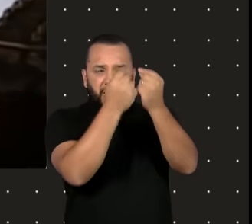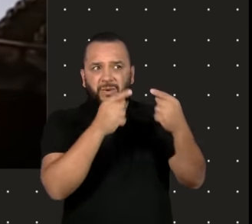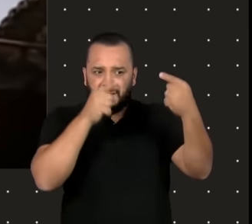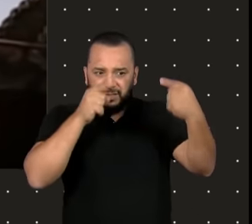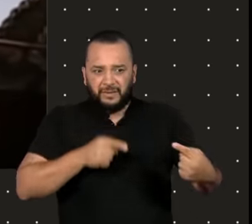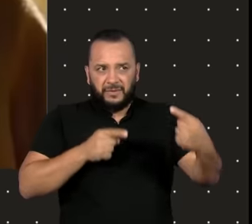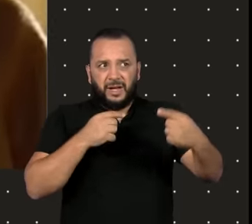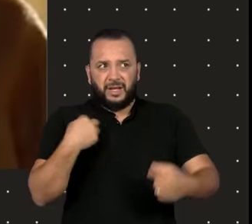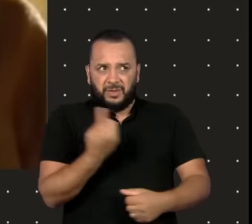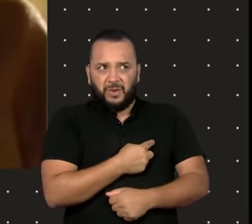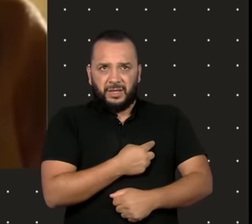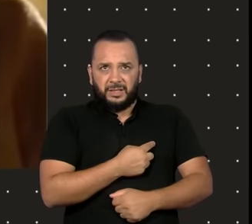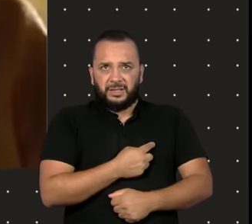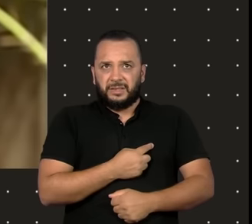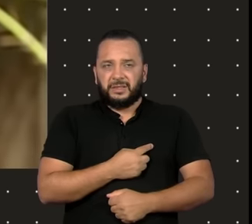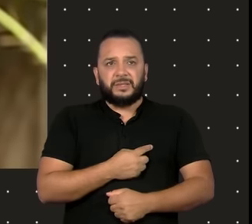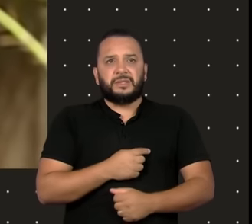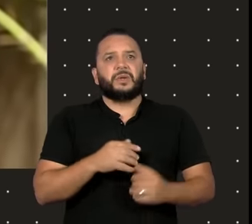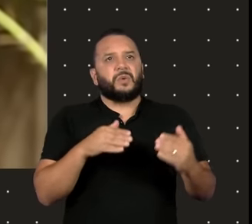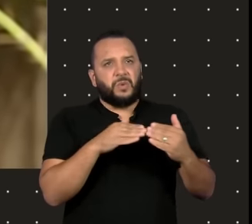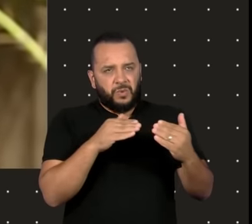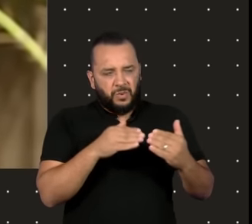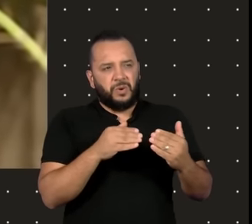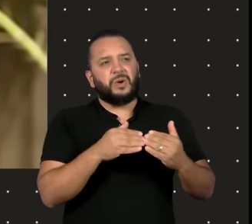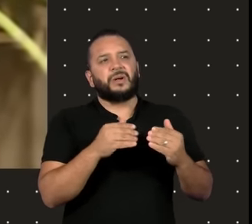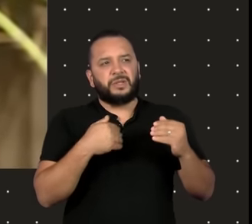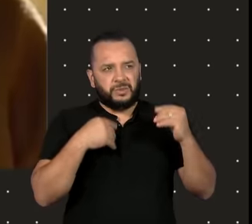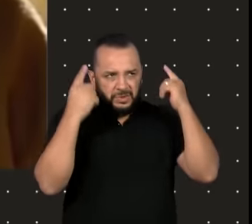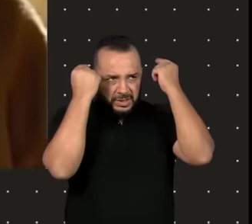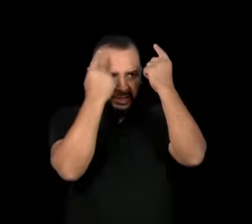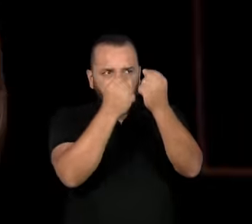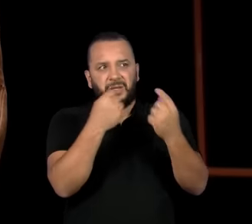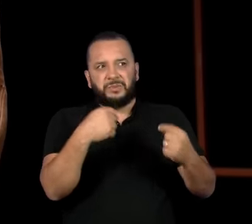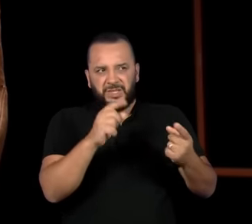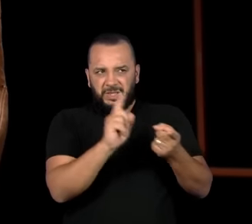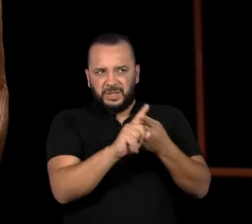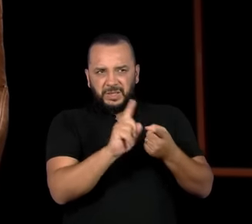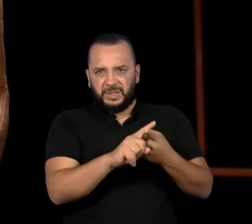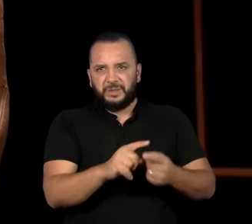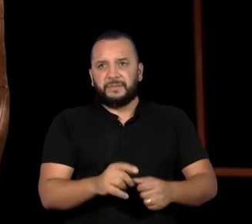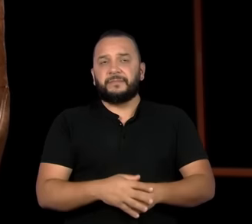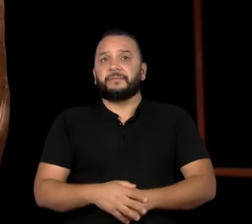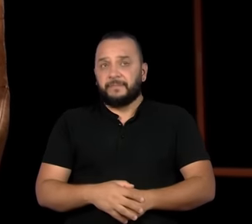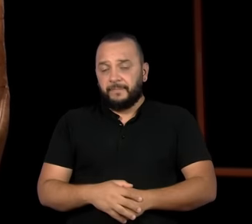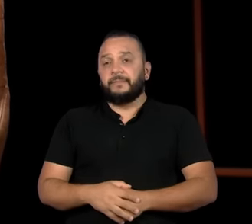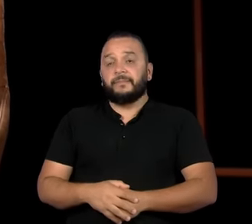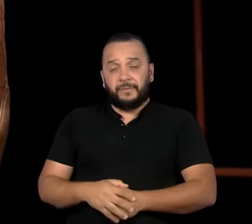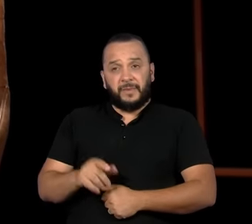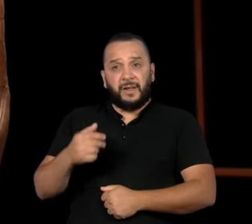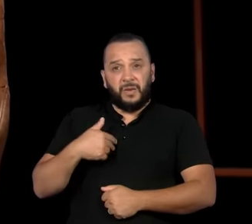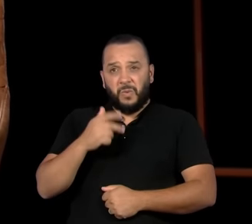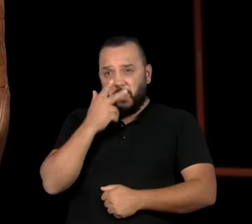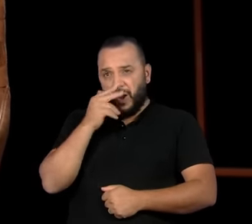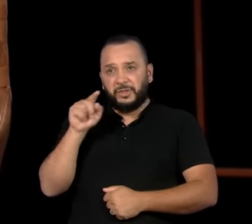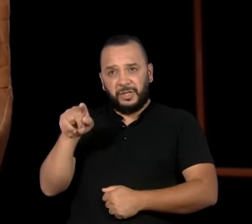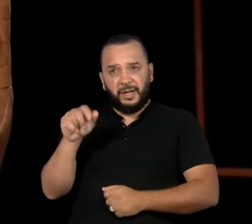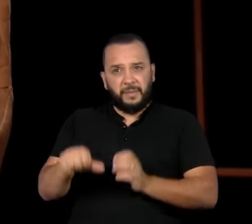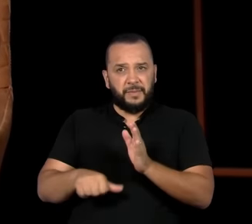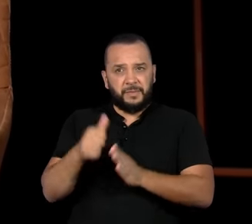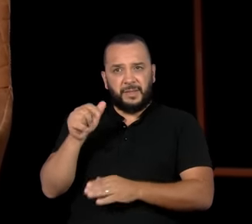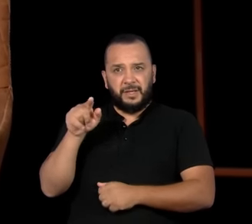não falo somente nessa batalha. Eu concordo. Os gregos merecem uma lição. Na lista, eu acho que essa foi a